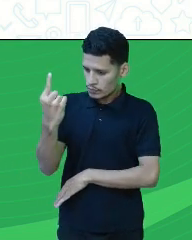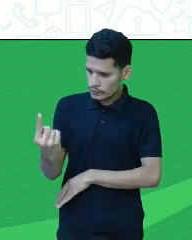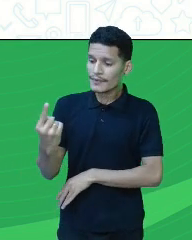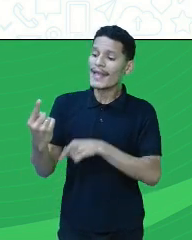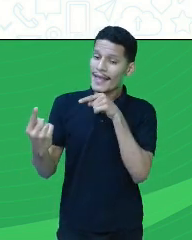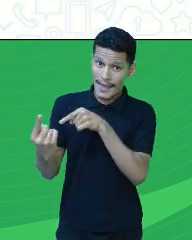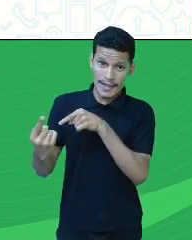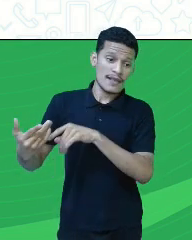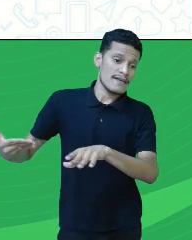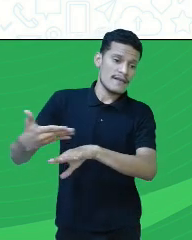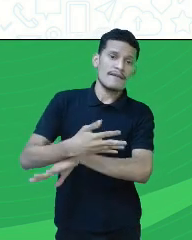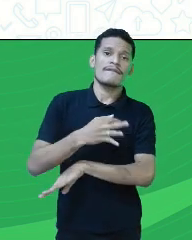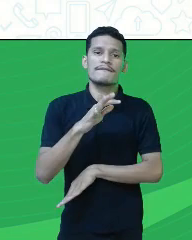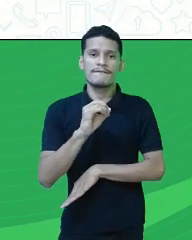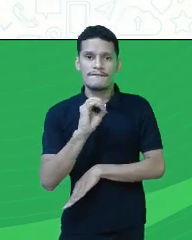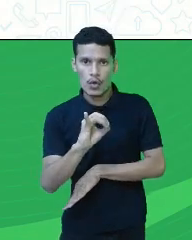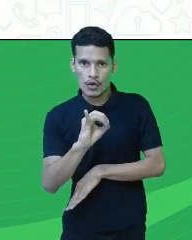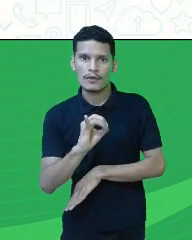bom?